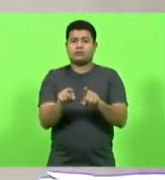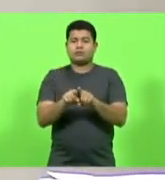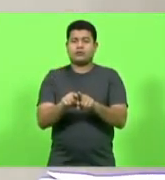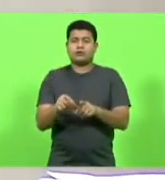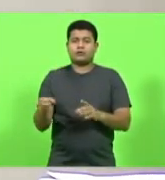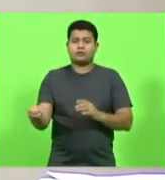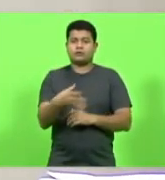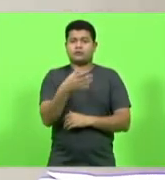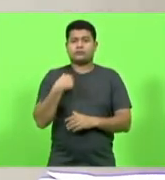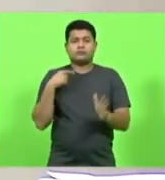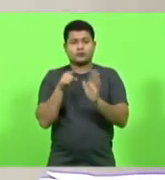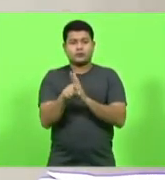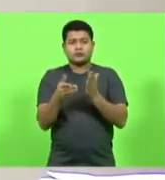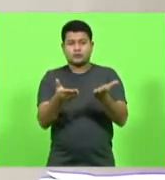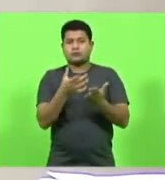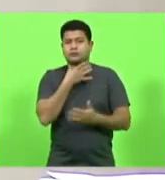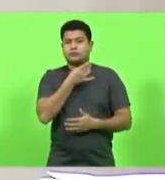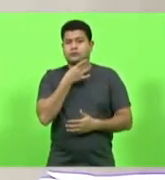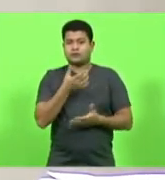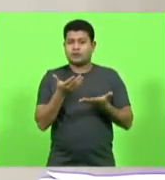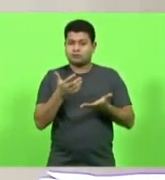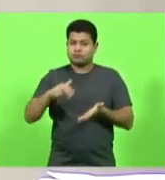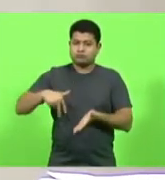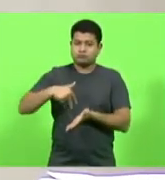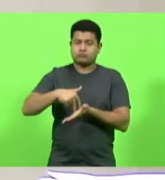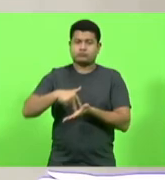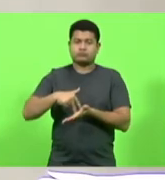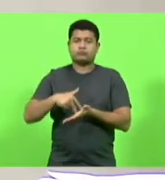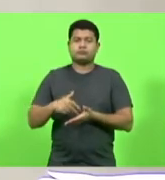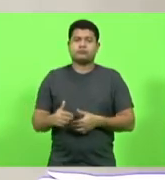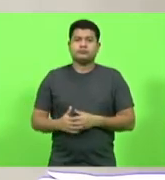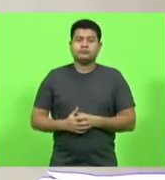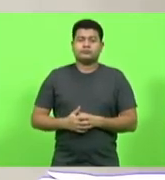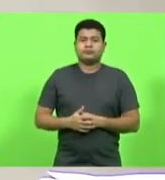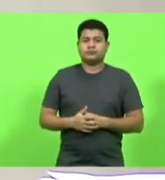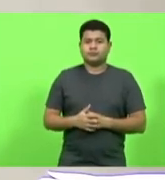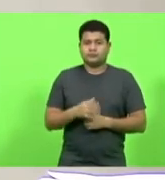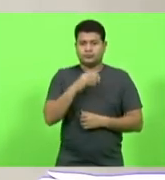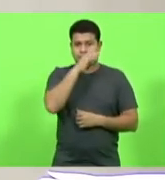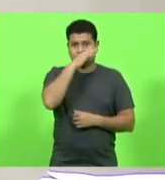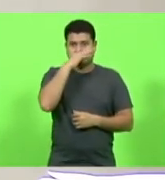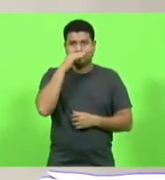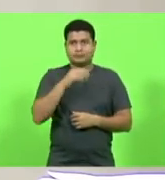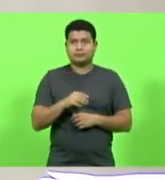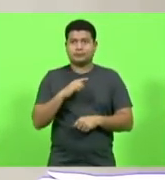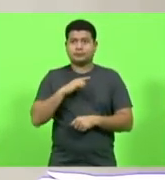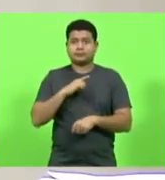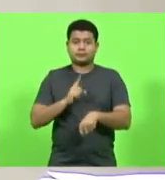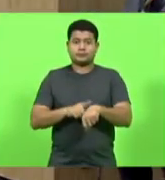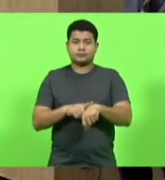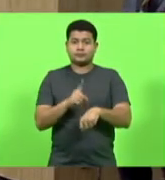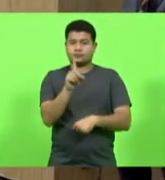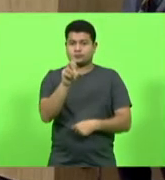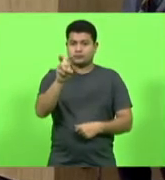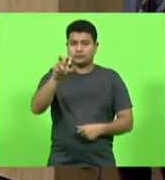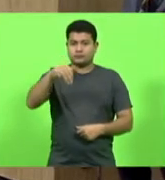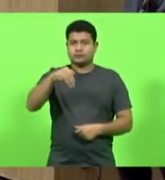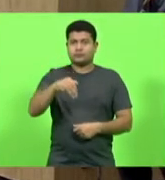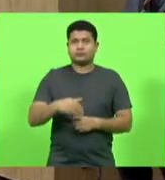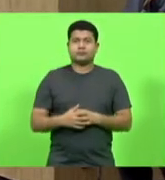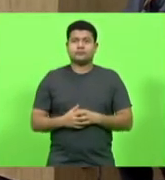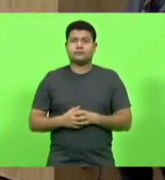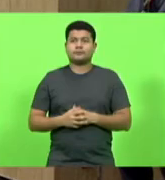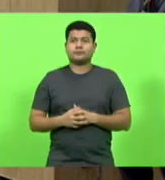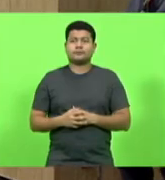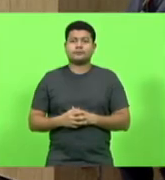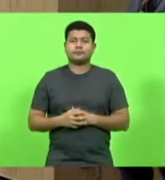se o deputado Cobalcini fará uso da palavra. Vossa Excelência terá 15 minutos, deputado.